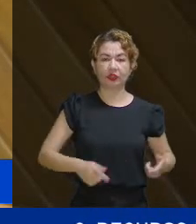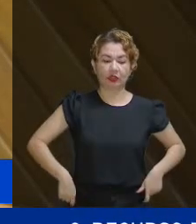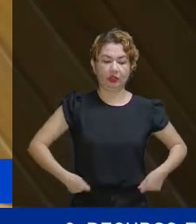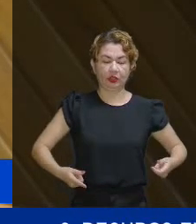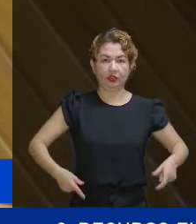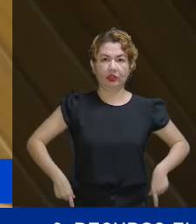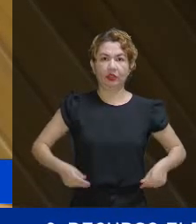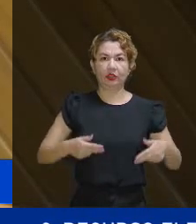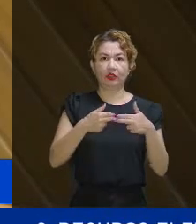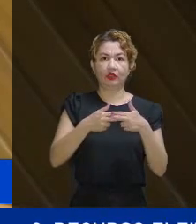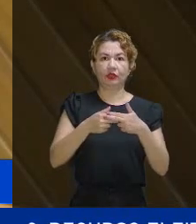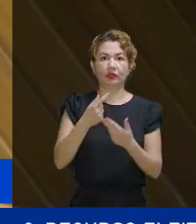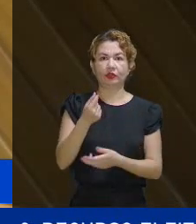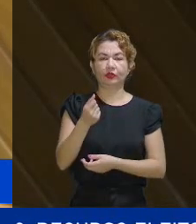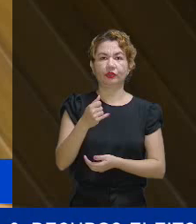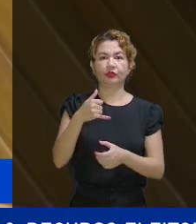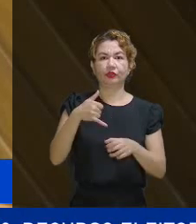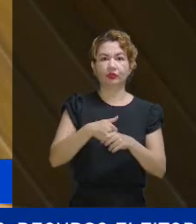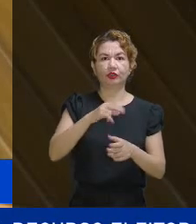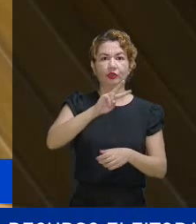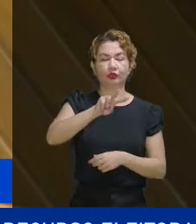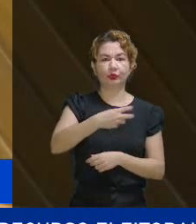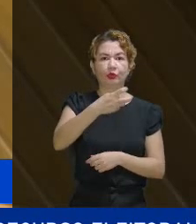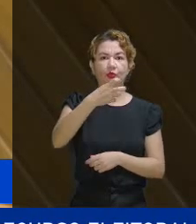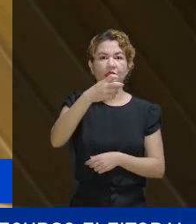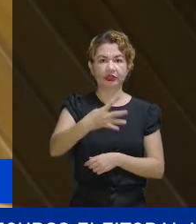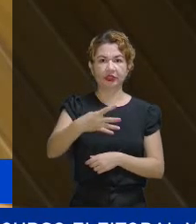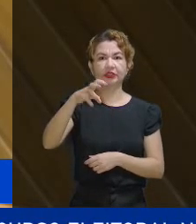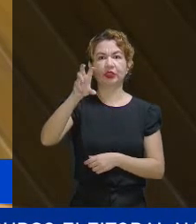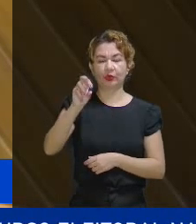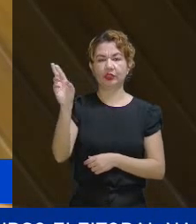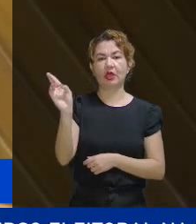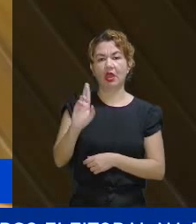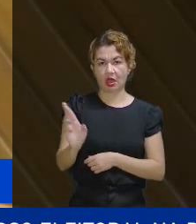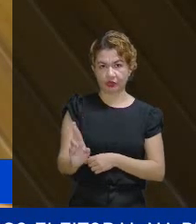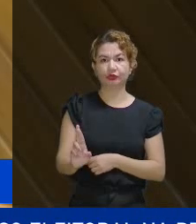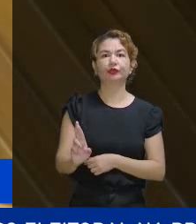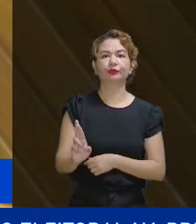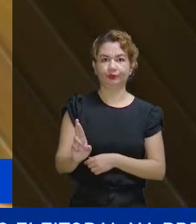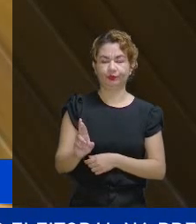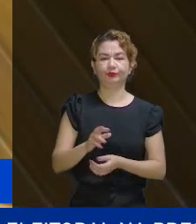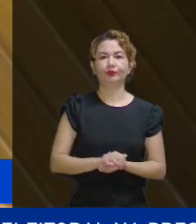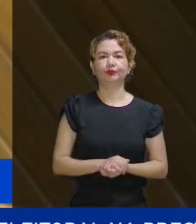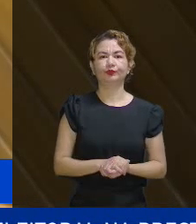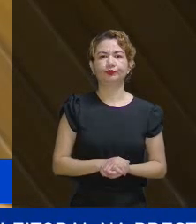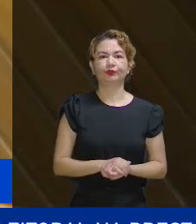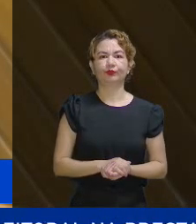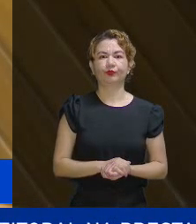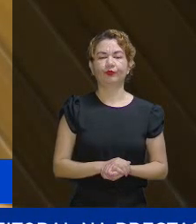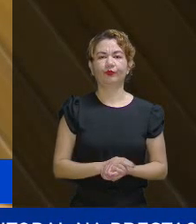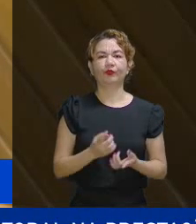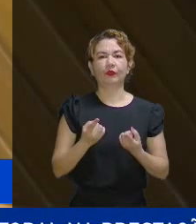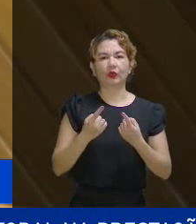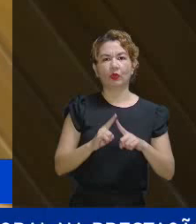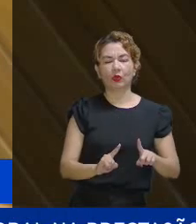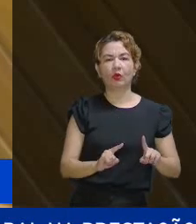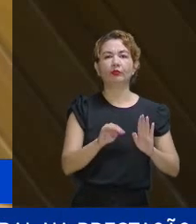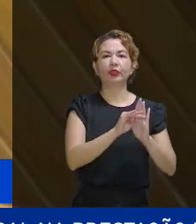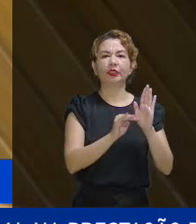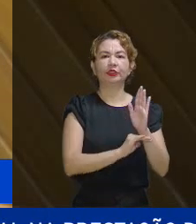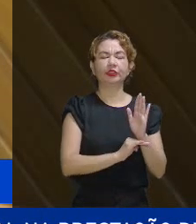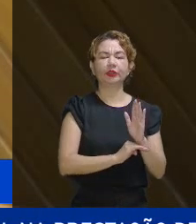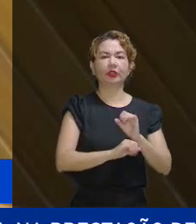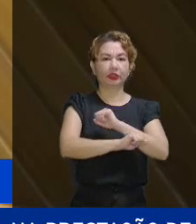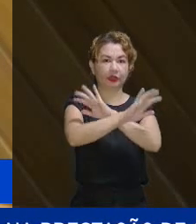gastos genéricos com combustível no valor de R$ 2.450, em ofensa aos princípios da transparência e